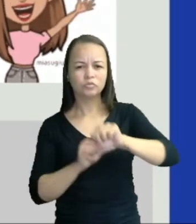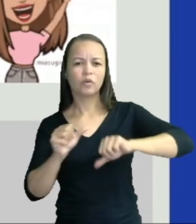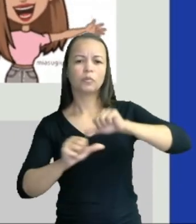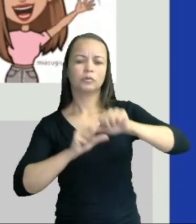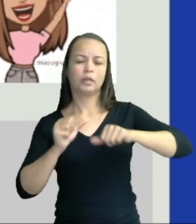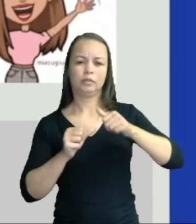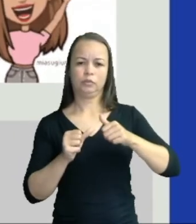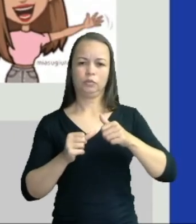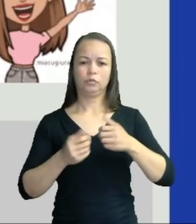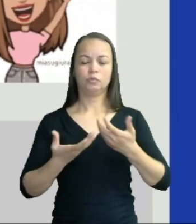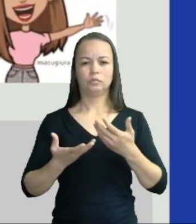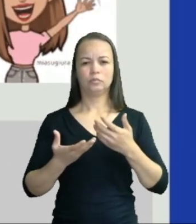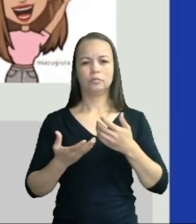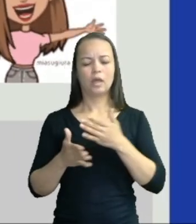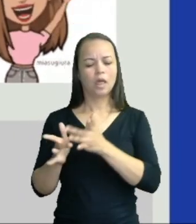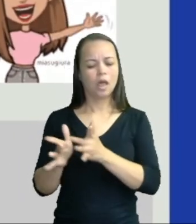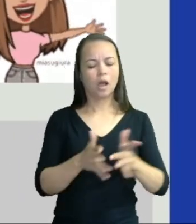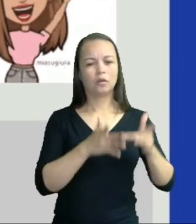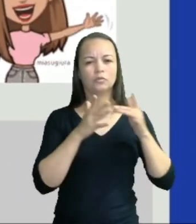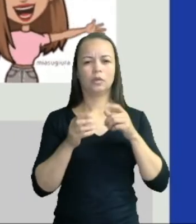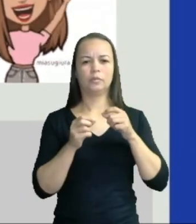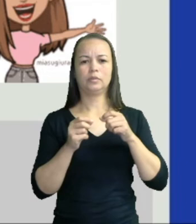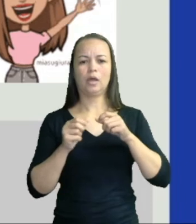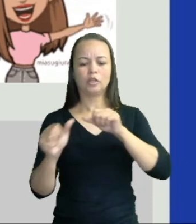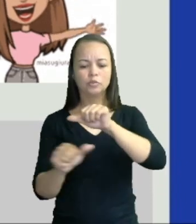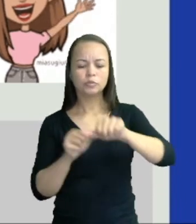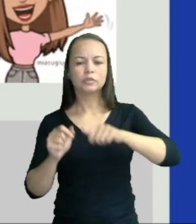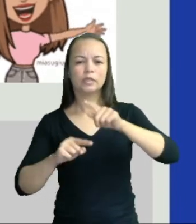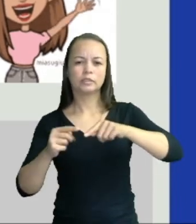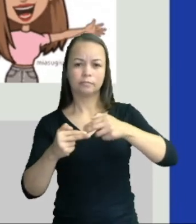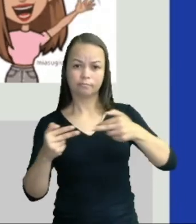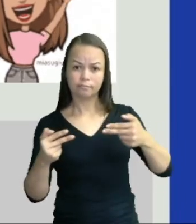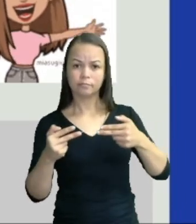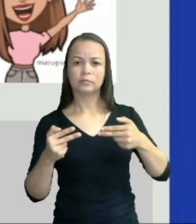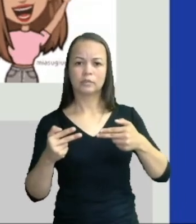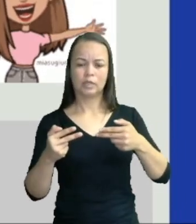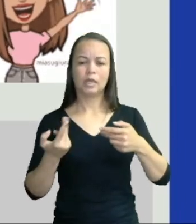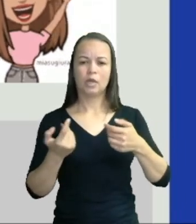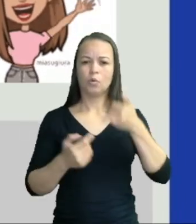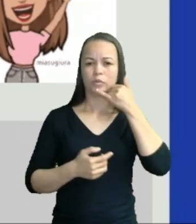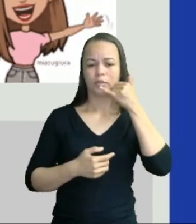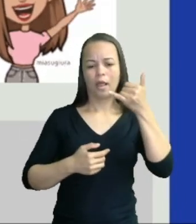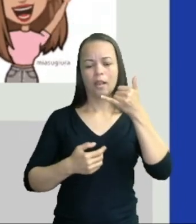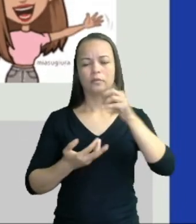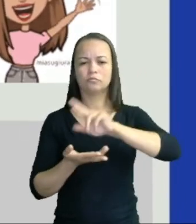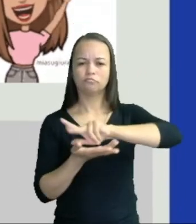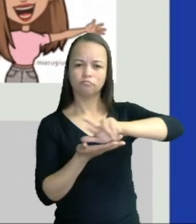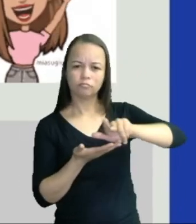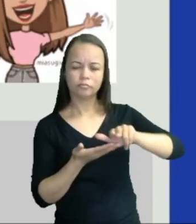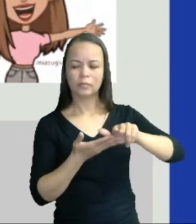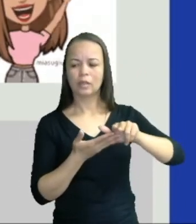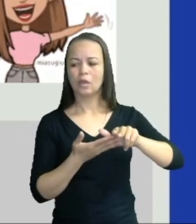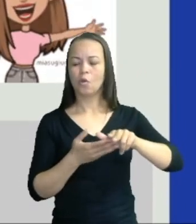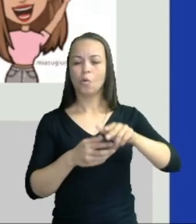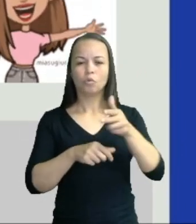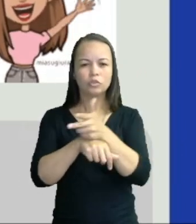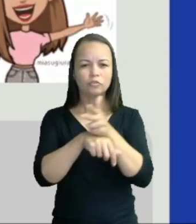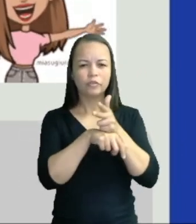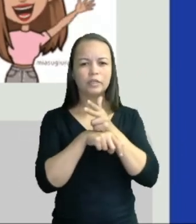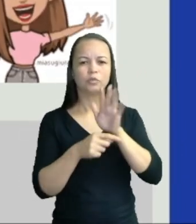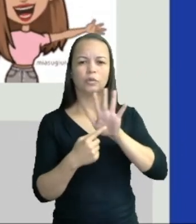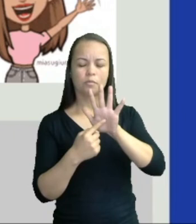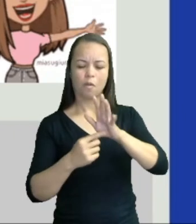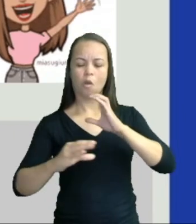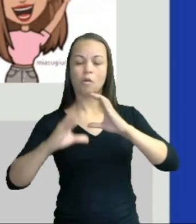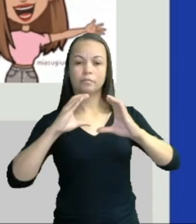do tempo. Aí, a leitura de Leite foi ou isto ou aquilo, que foi o poema de Cecília Meirelles.